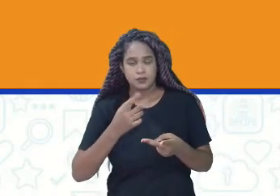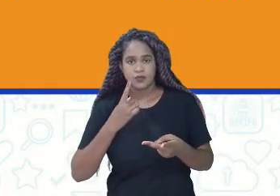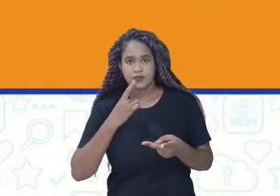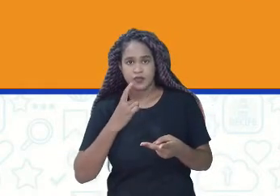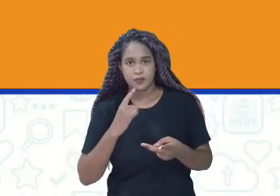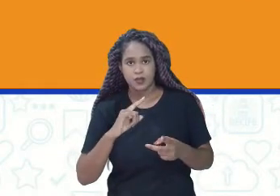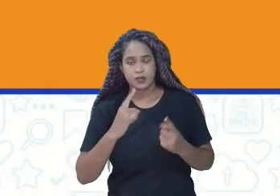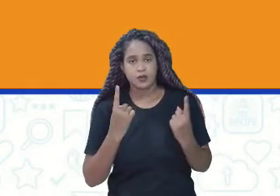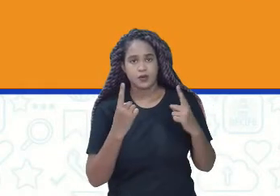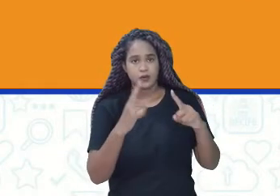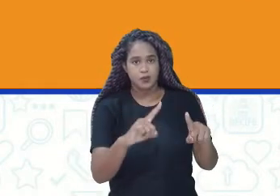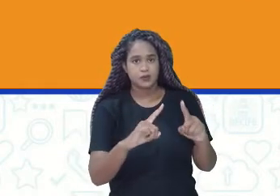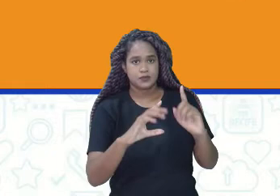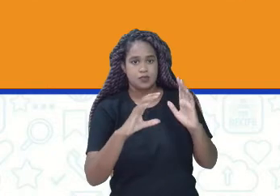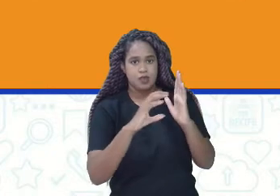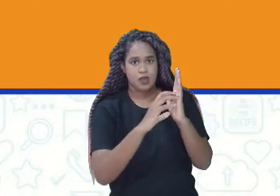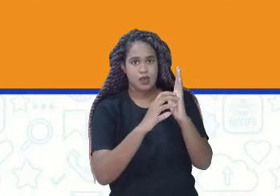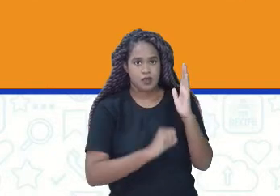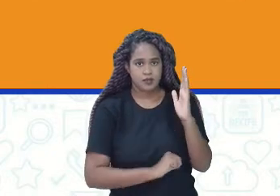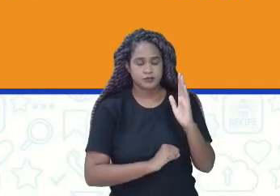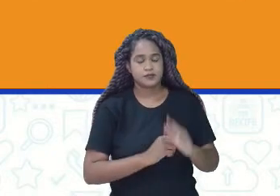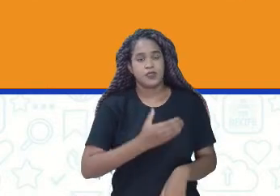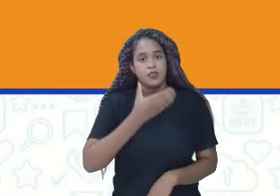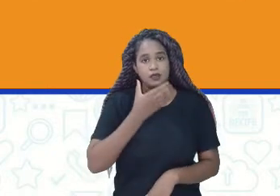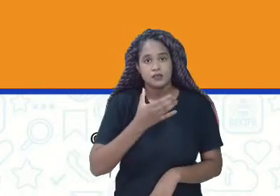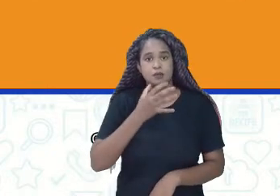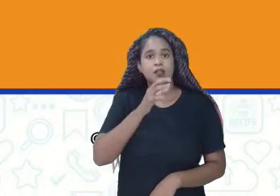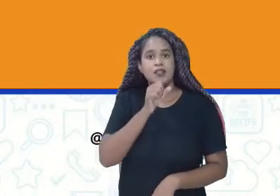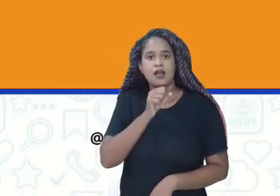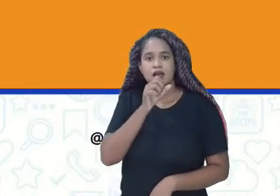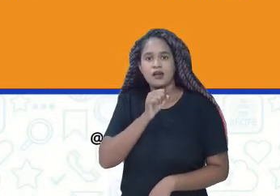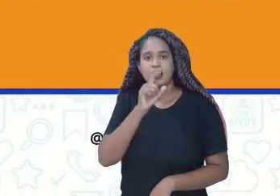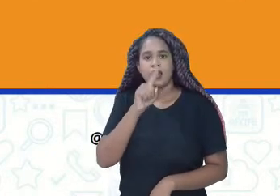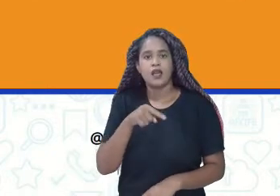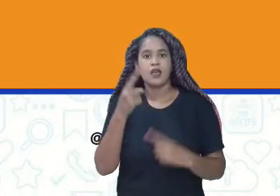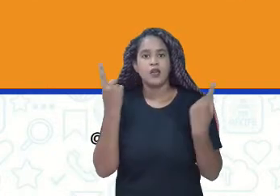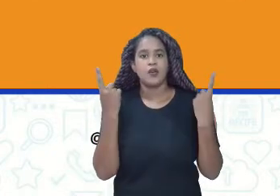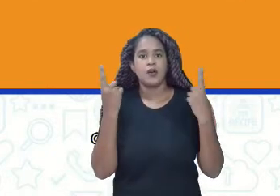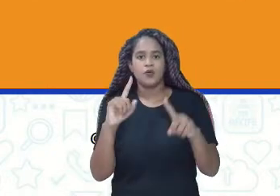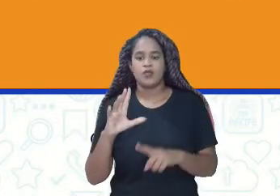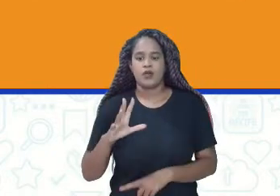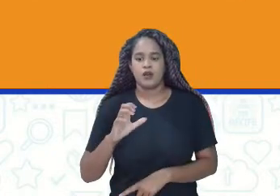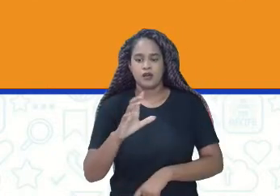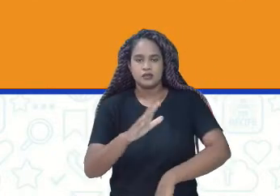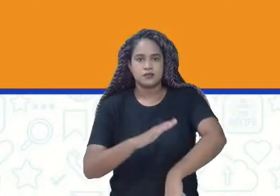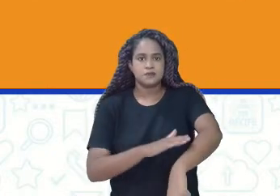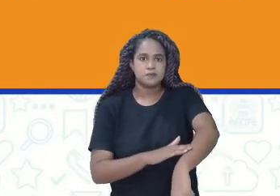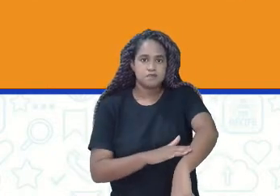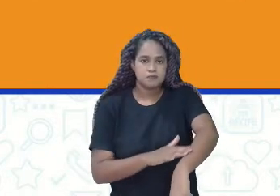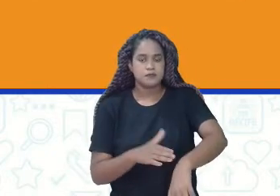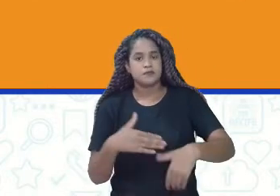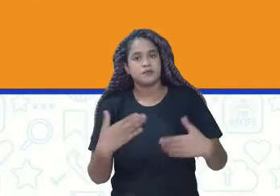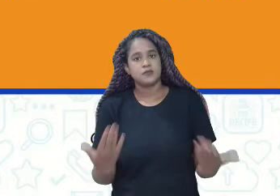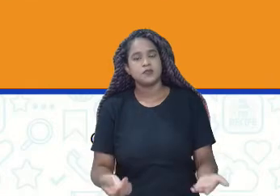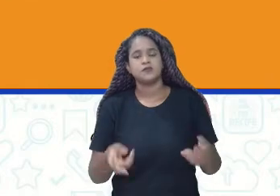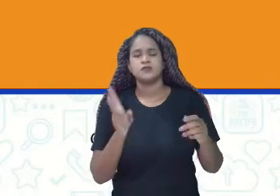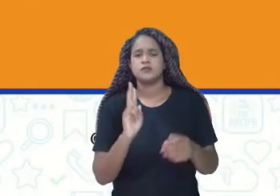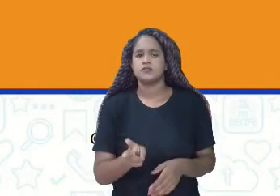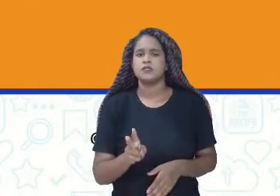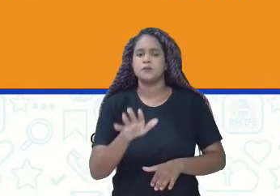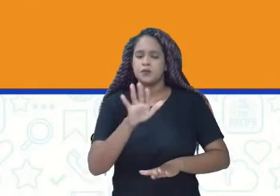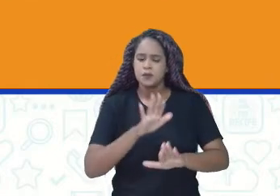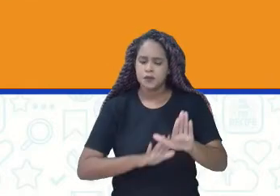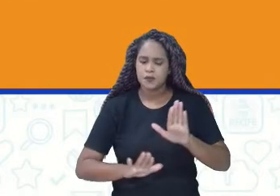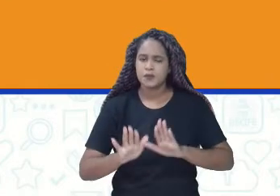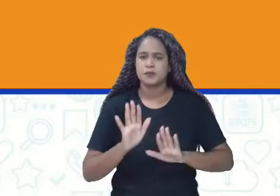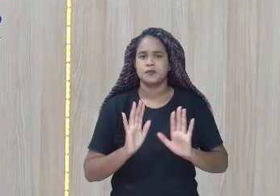dezembro laranja. Então, o dezembro laranja é o mês nacional também de prevenção do câncer de pele. Então, o máximo de cuidado, existem